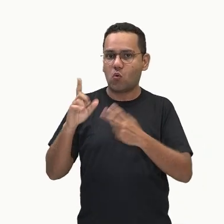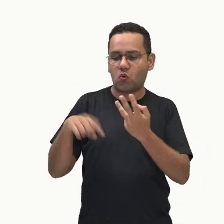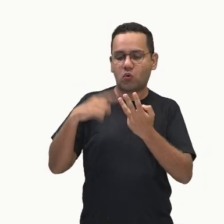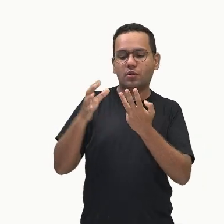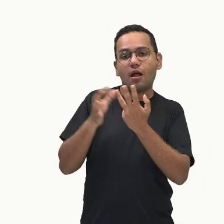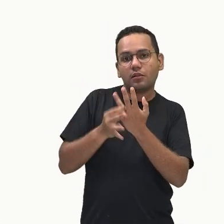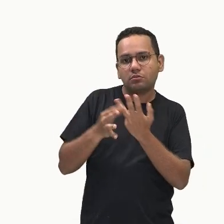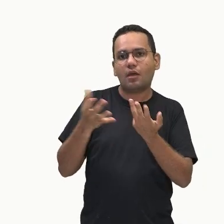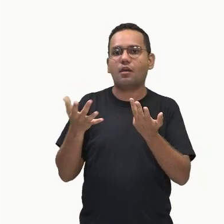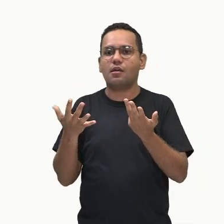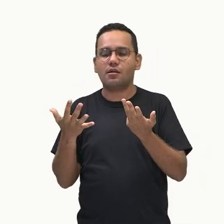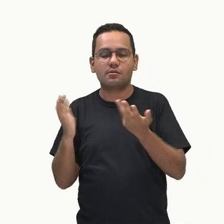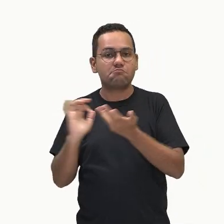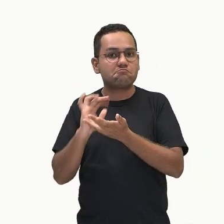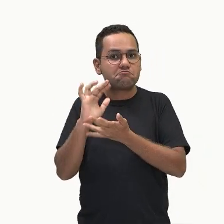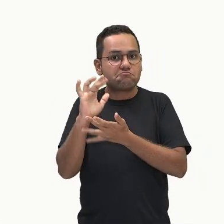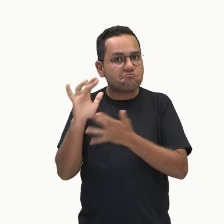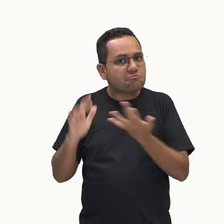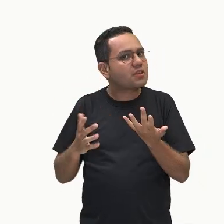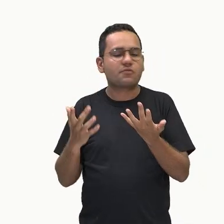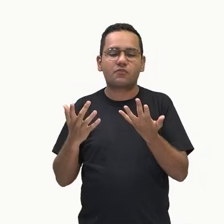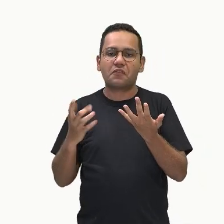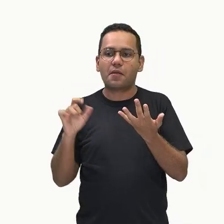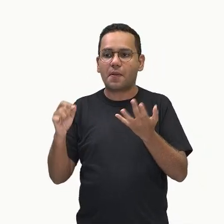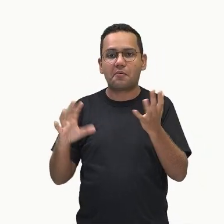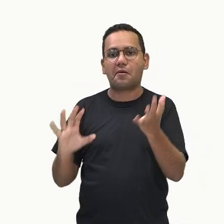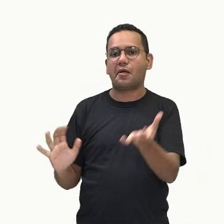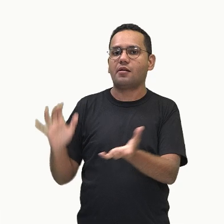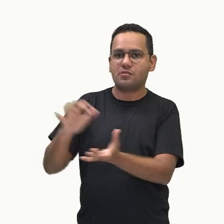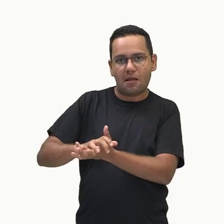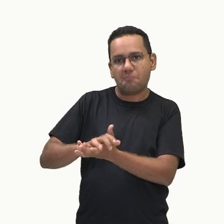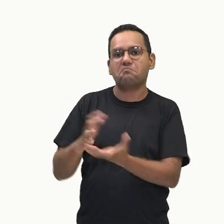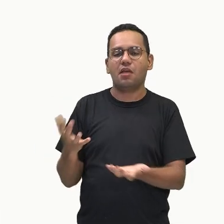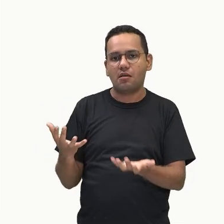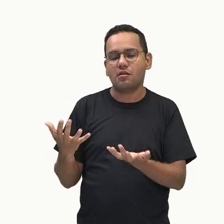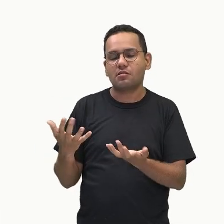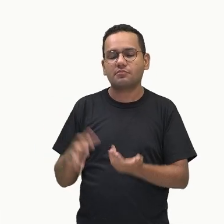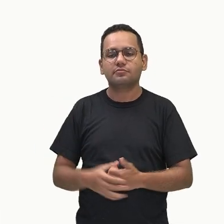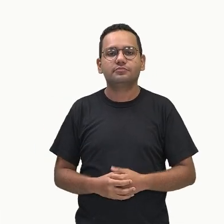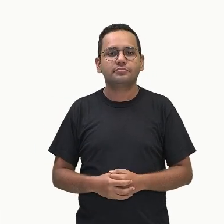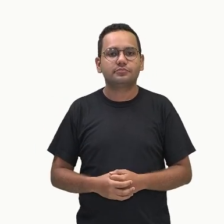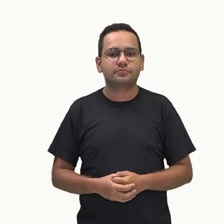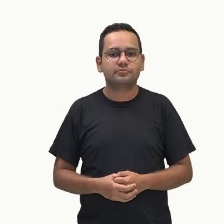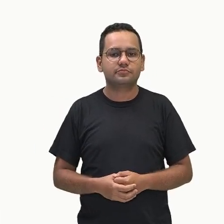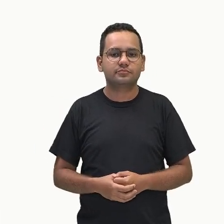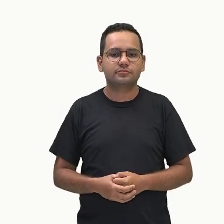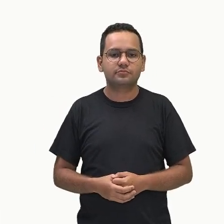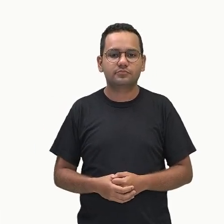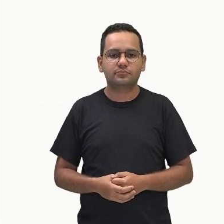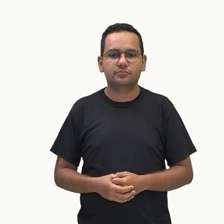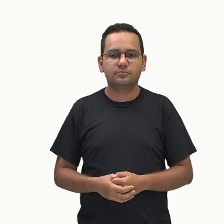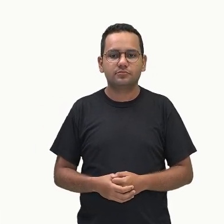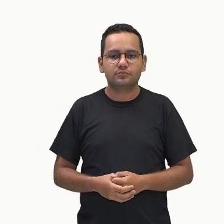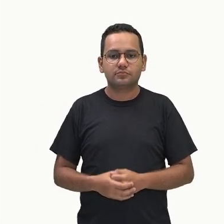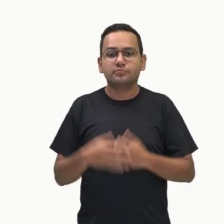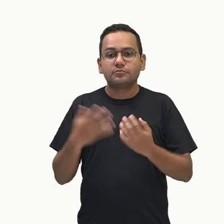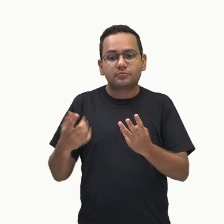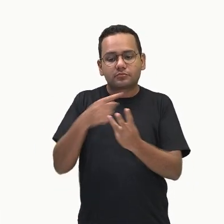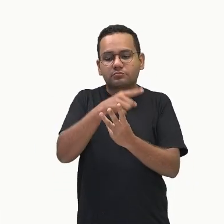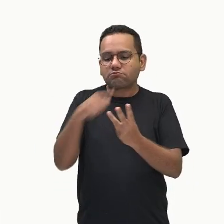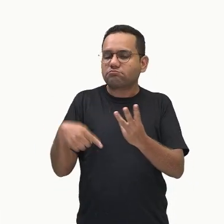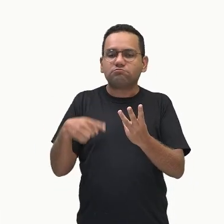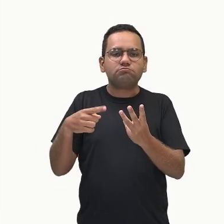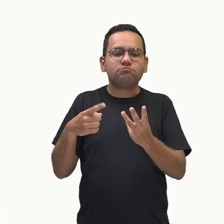que são utilizadas ali para selar, né, o casamento naquele momento tão especial. Então, elementos comuns do nosso dia a